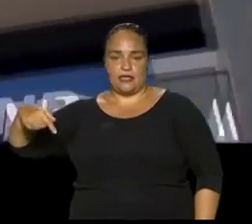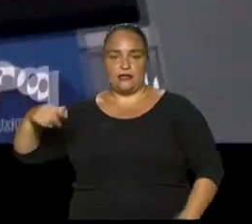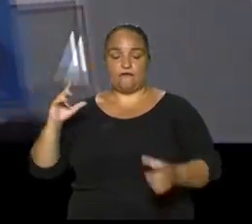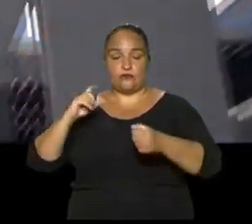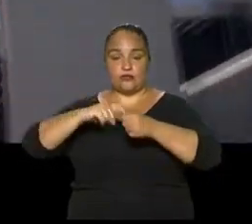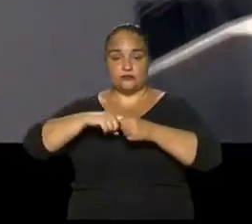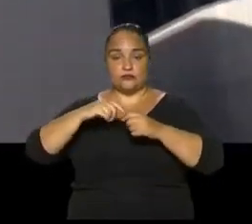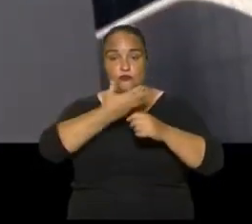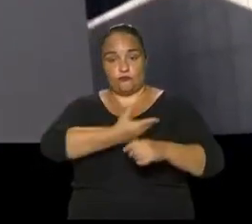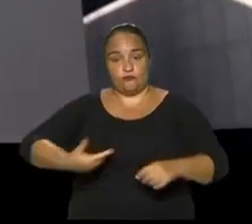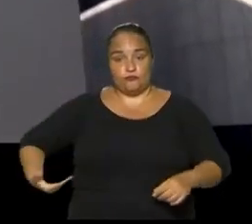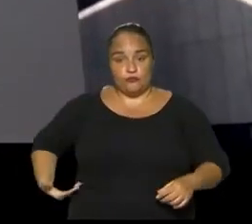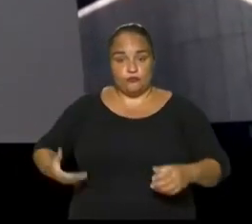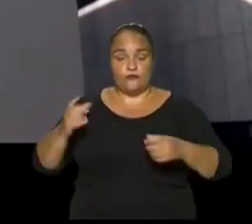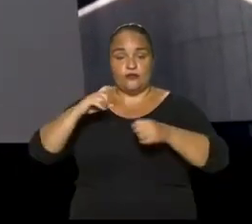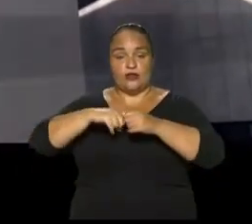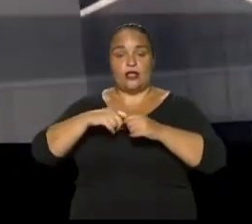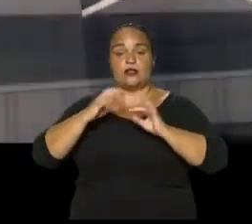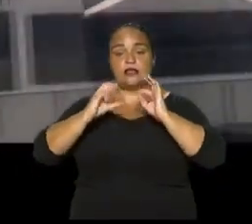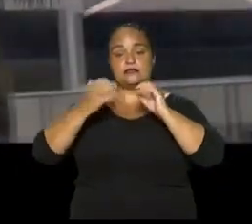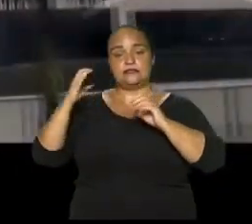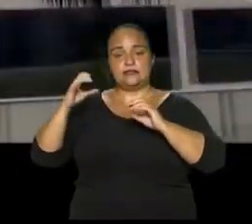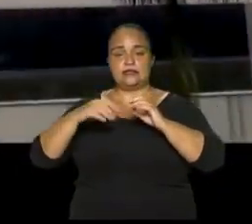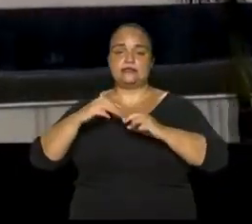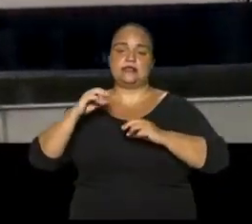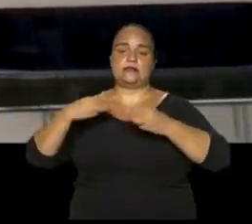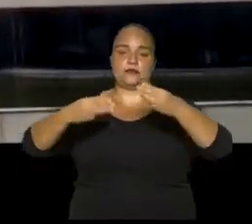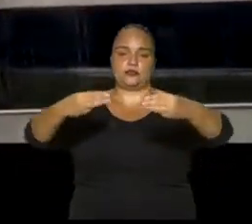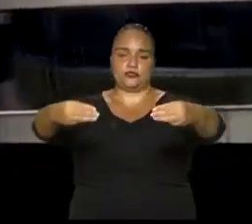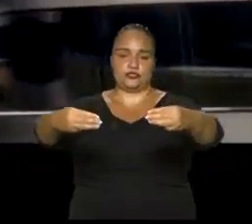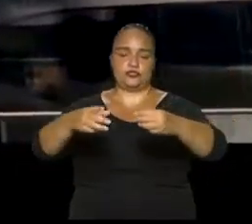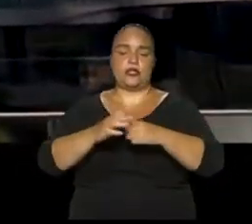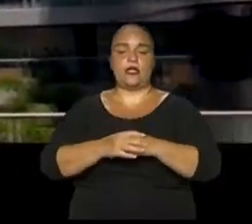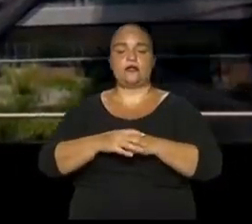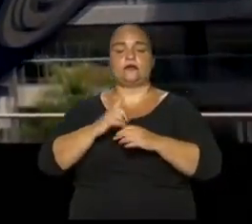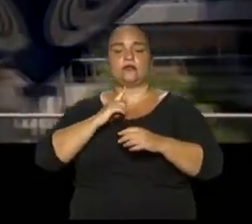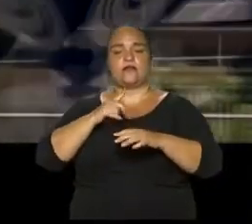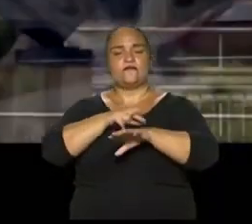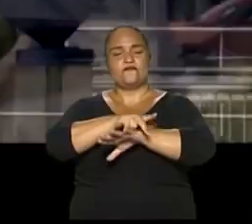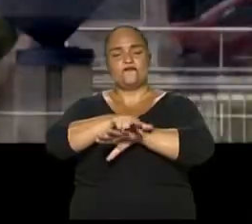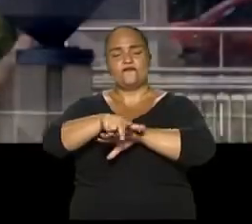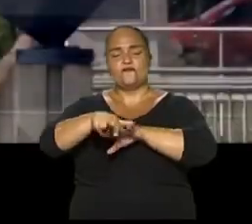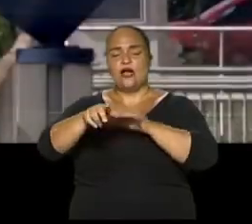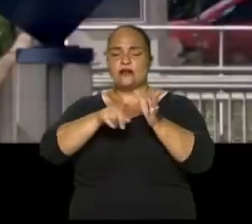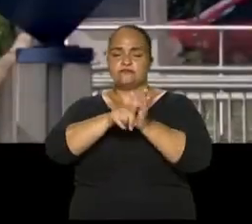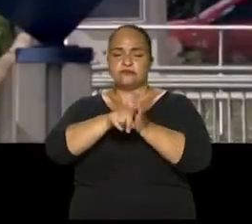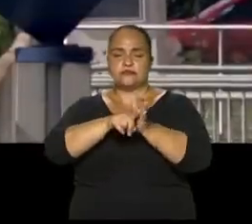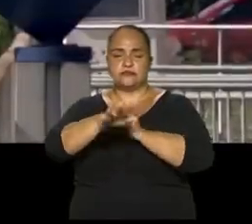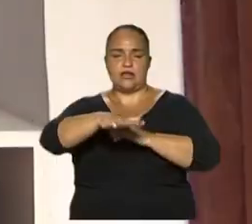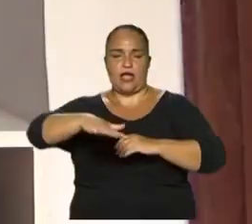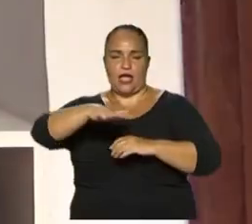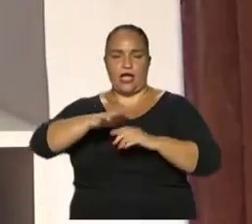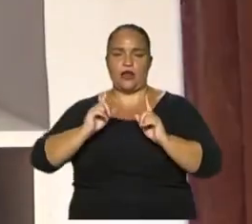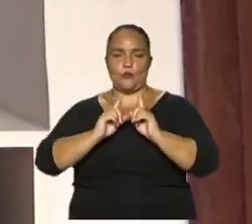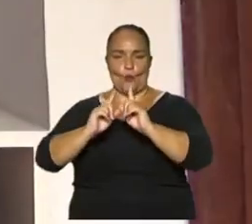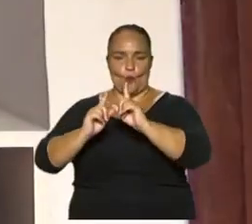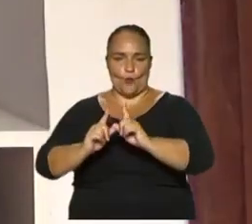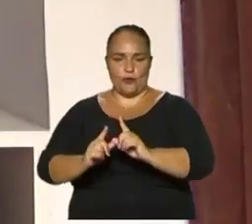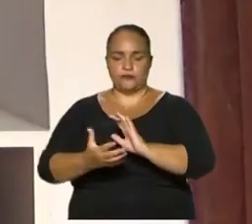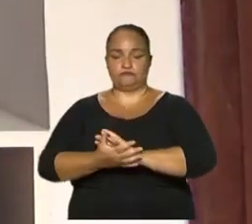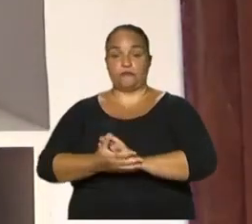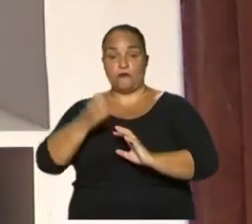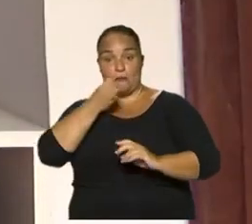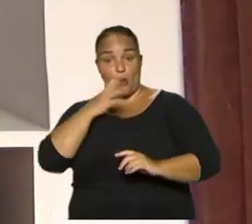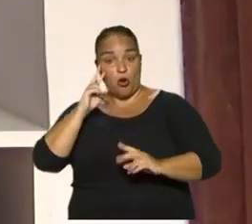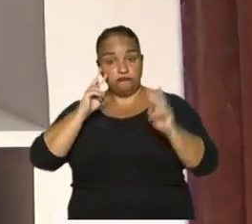ao Ministério da Ciência, Tecnologia e Inovações, apoia várias pesquisas na área de quadrinhos. Eu vejo boas